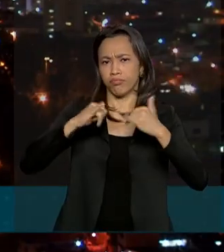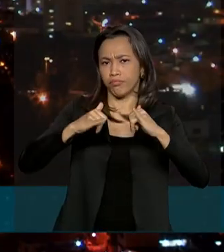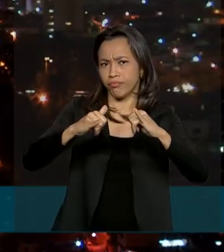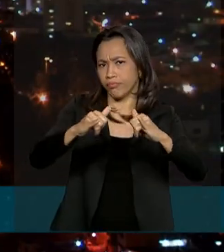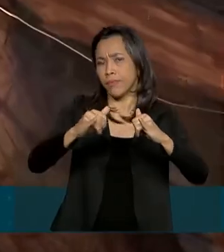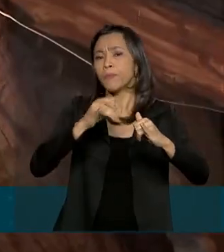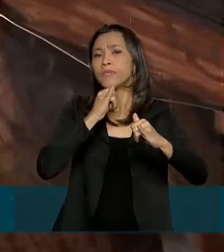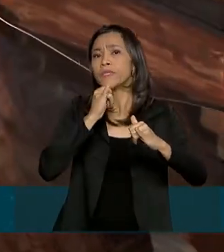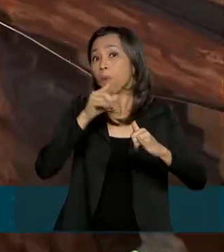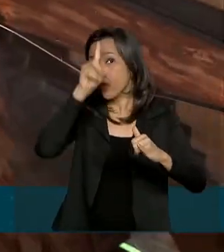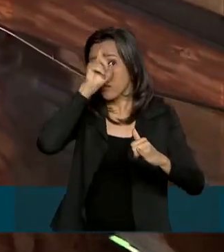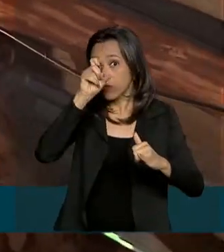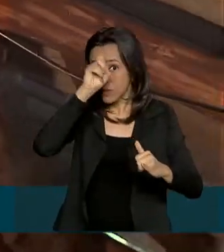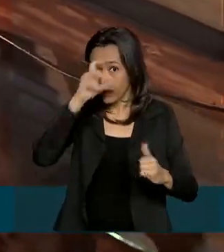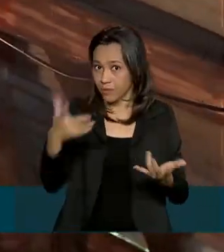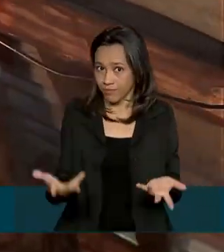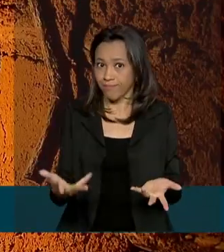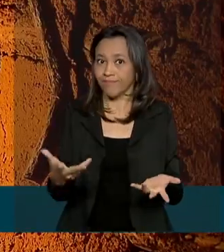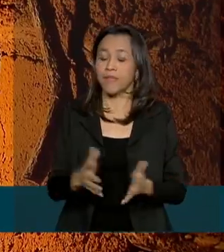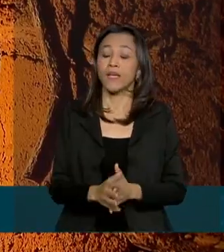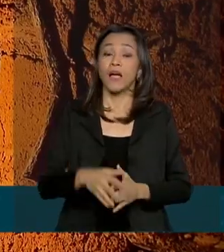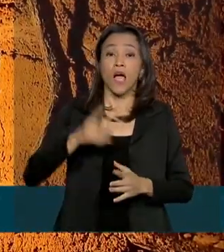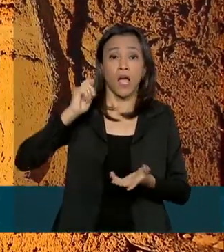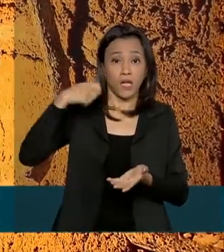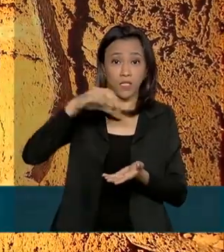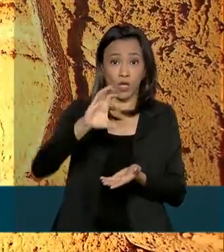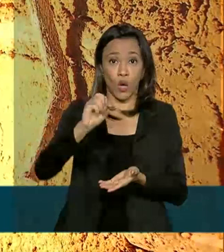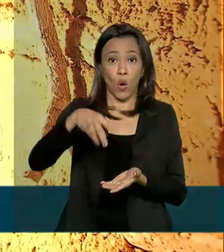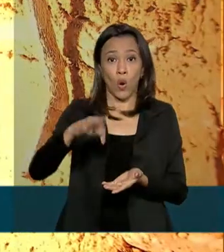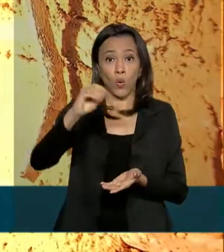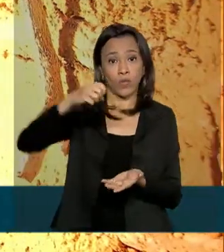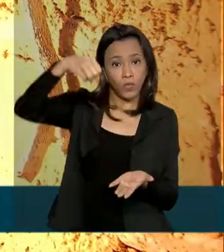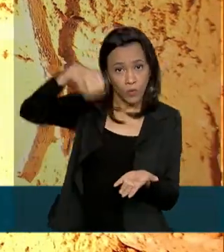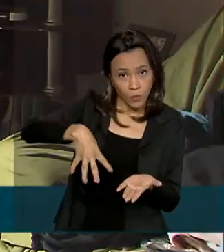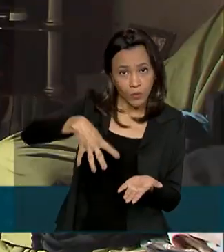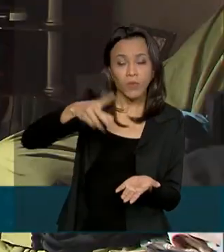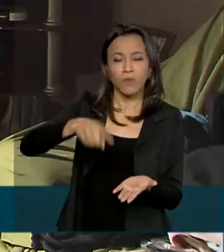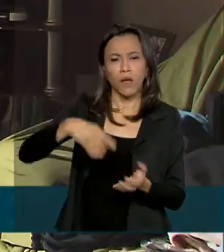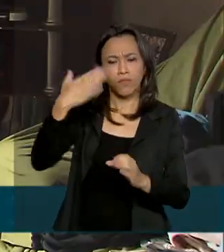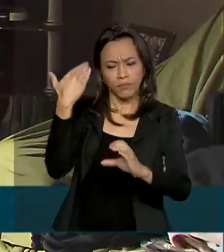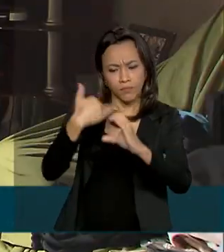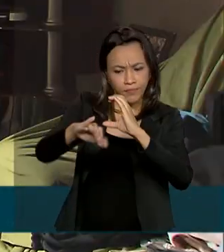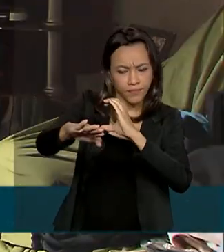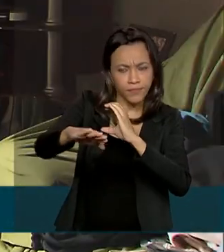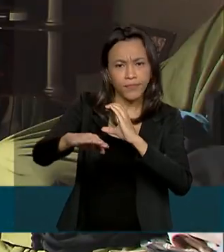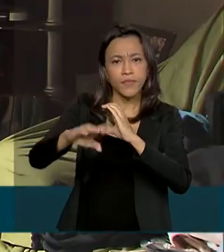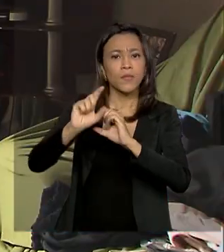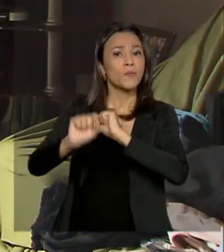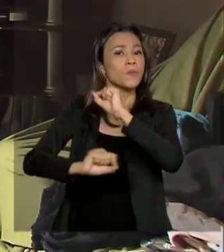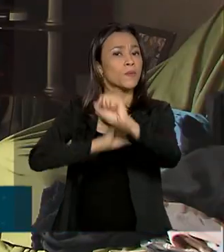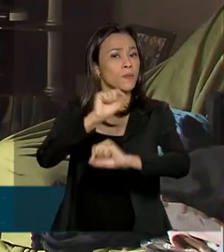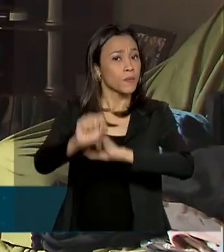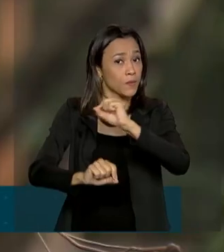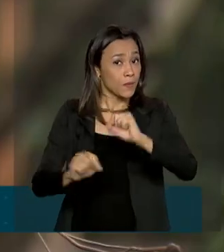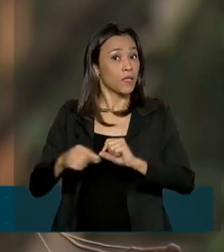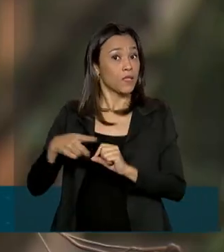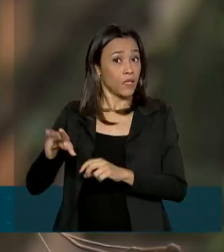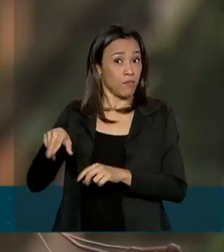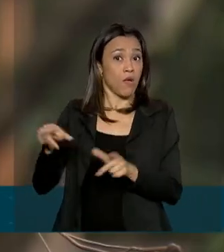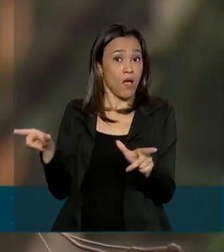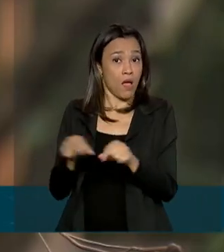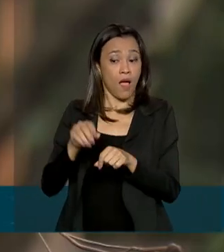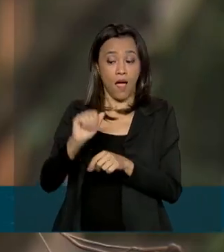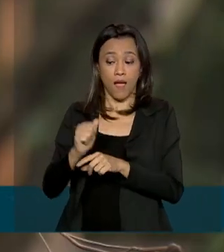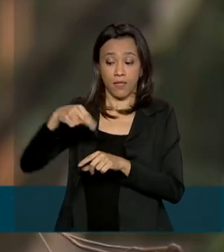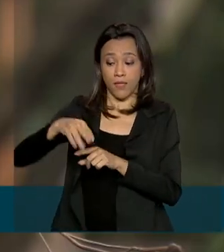hospitais. As contas de luz continuarão sendo enviadas por meio eletrônico, com a ressalva da ANEEL de que as